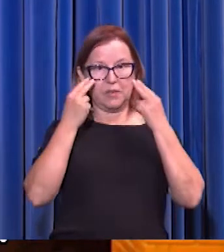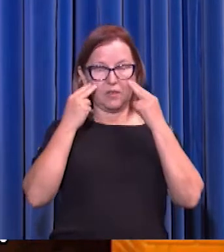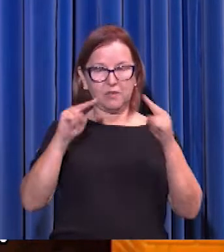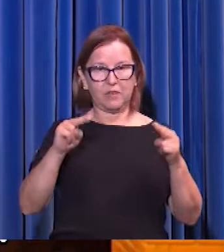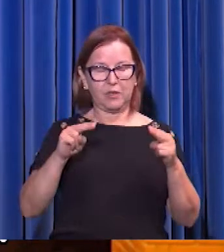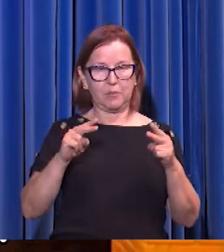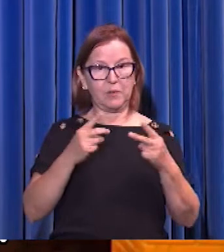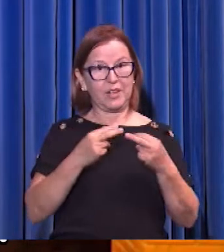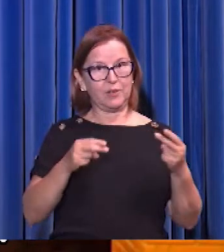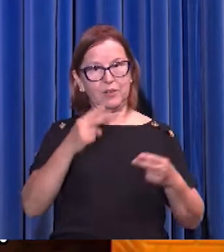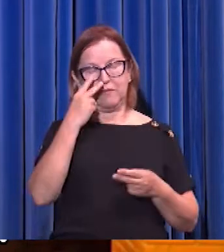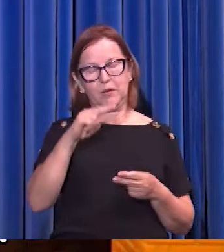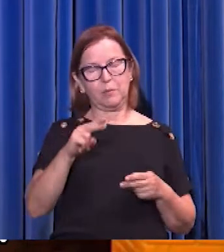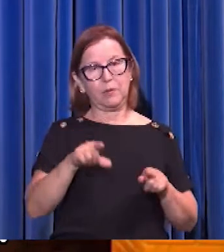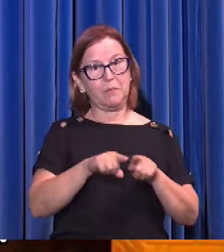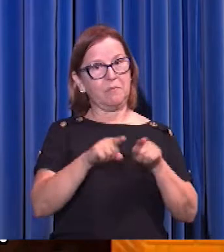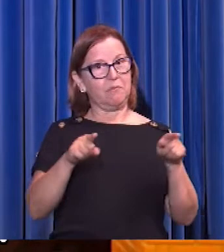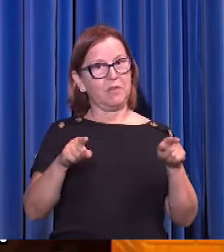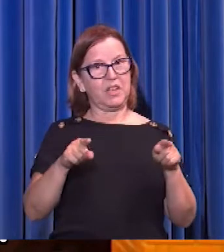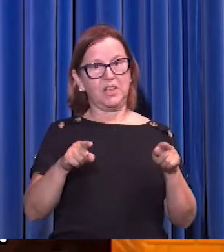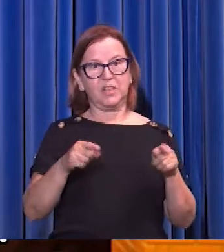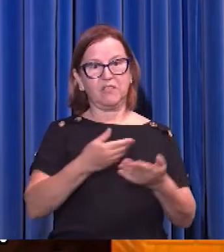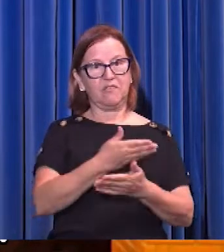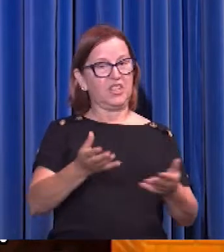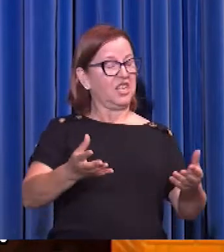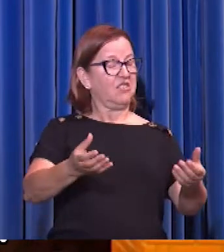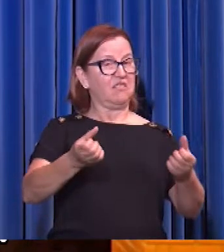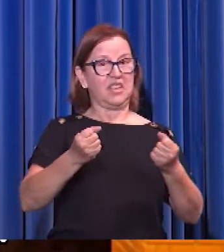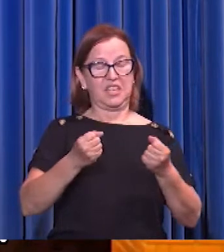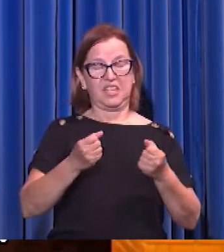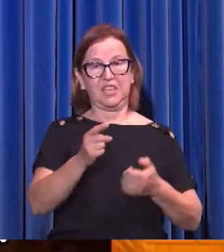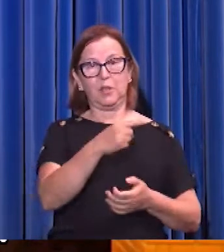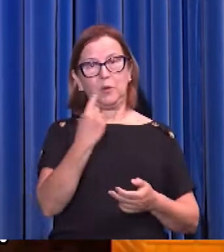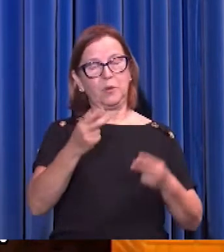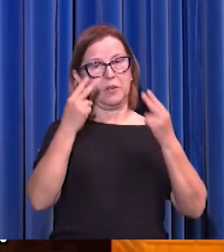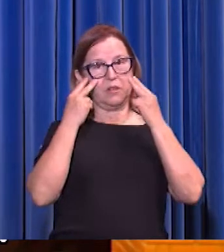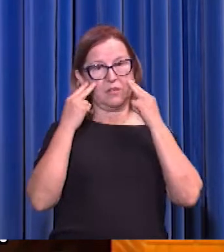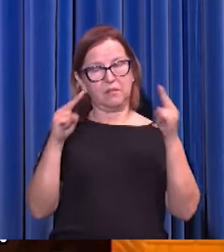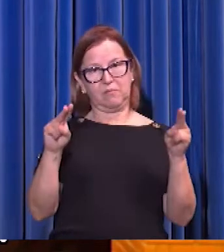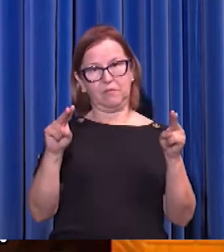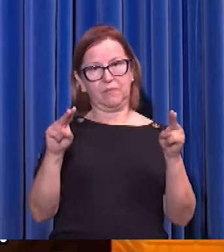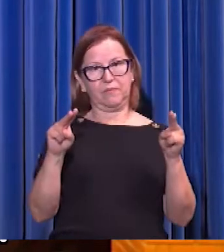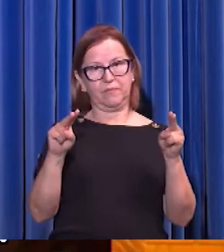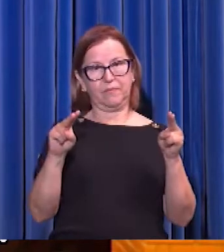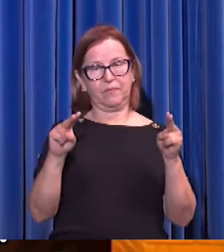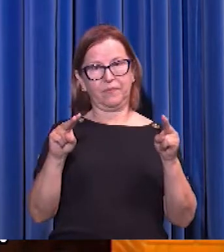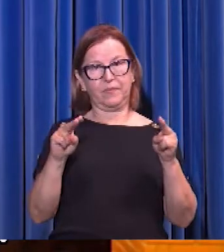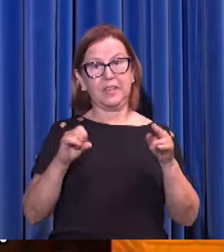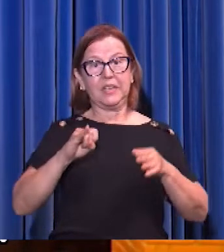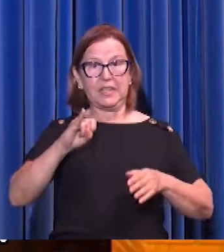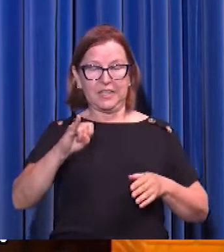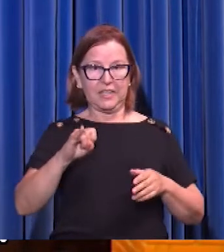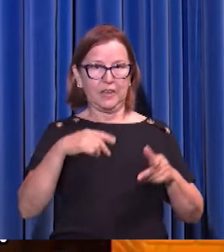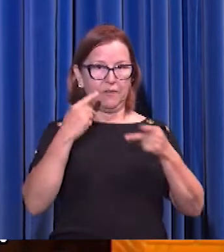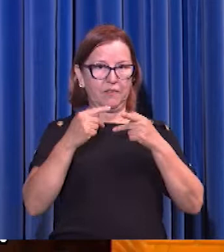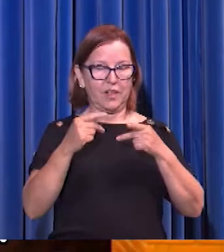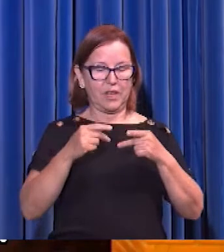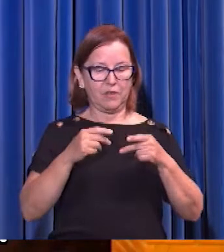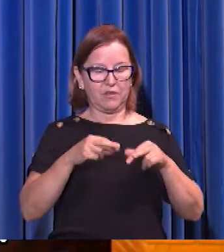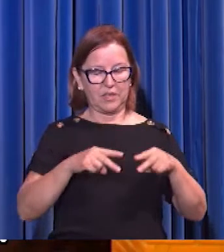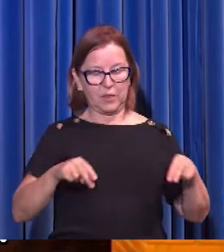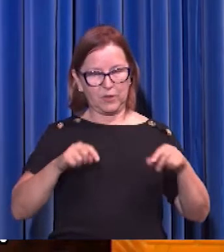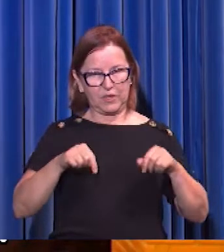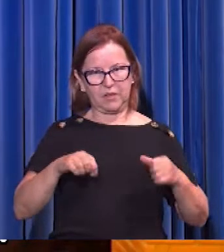visto, contudo não aceitais o nosso testemunho. Se tratando de coisas terrenas, não